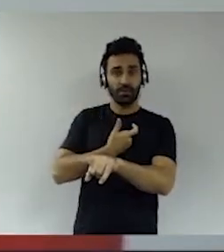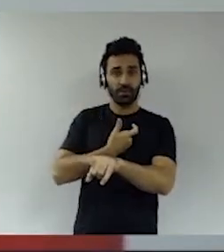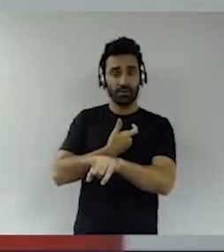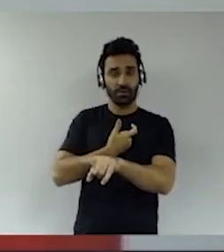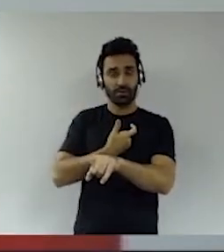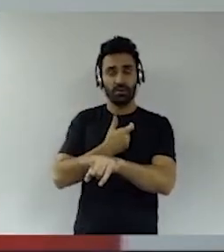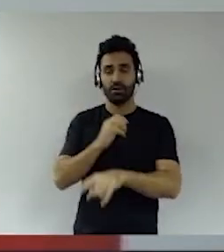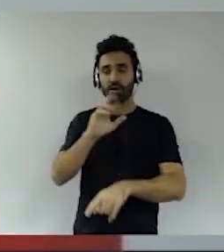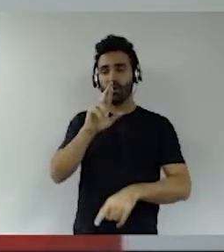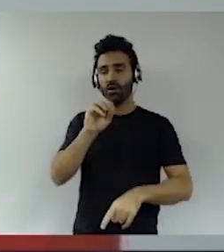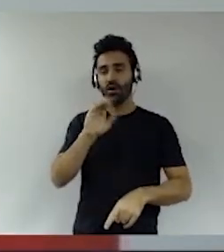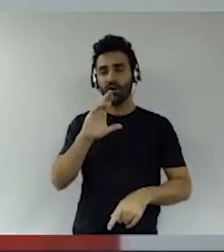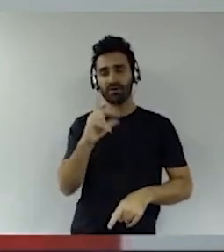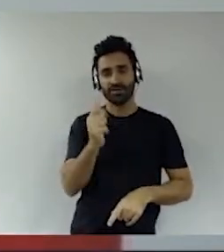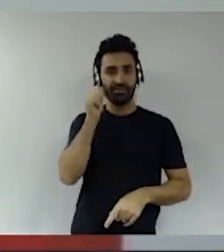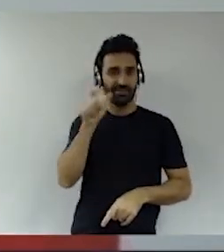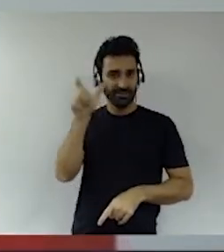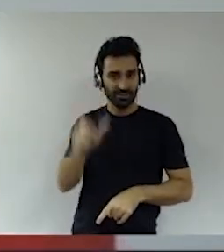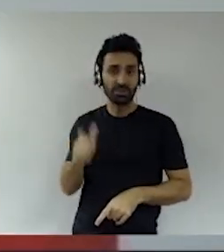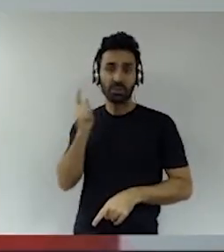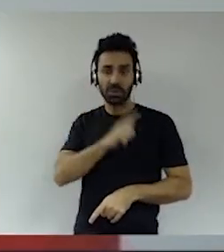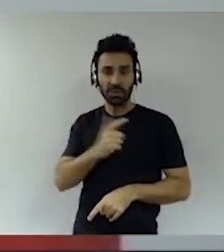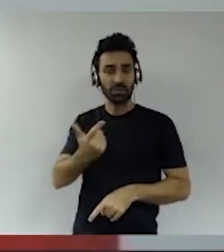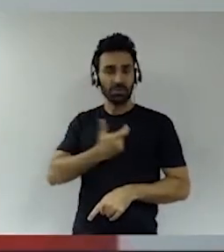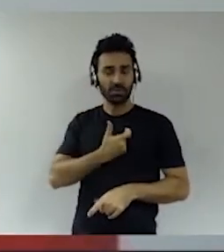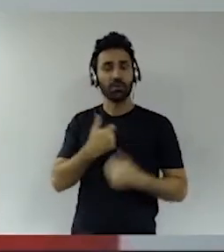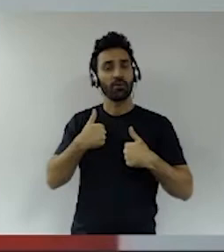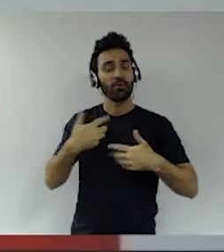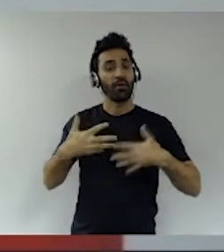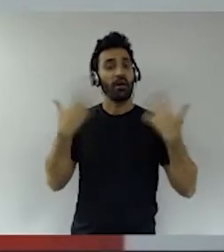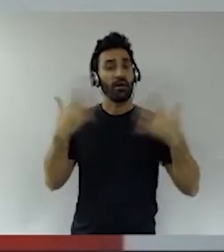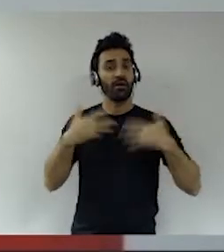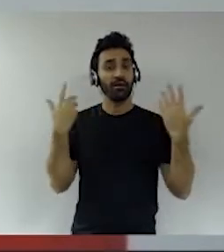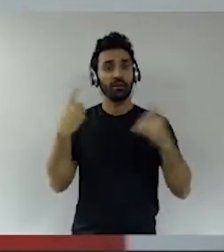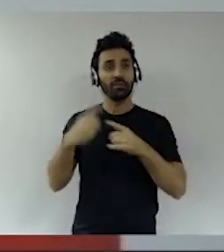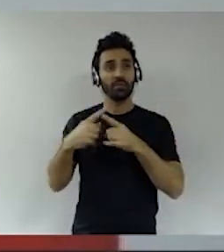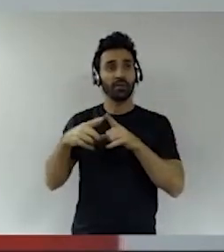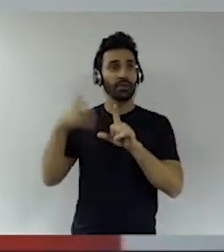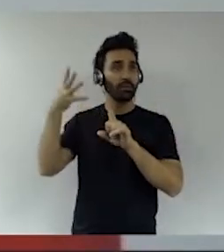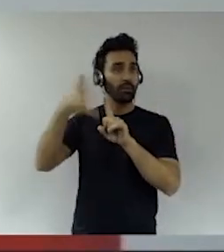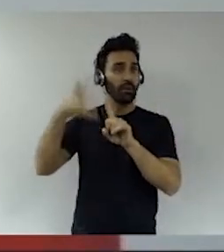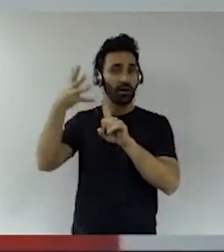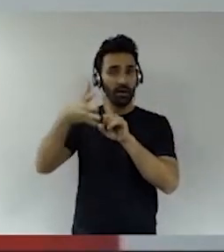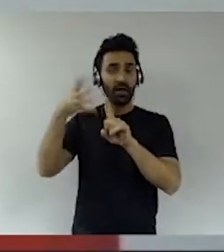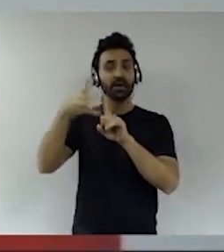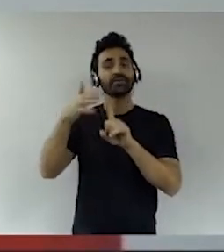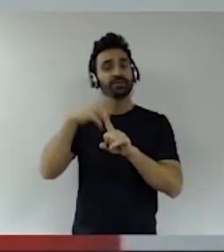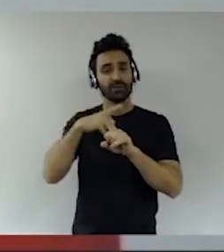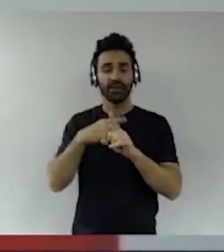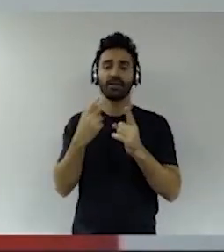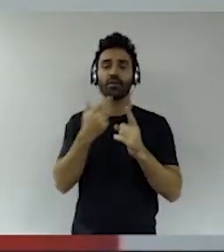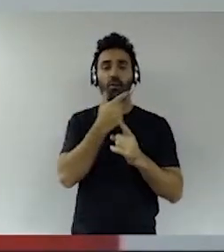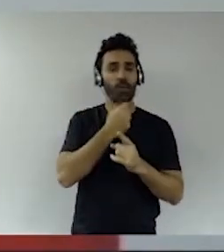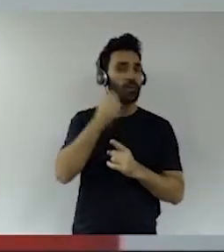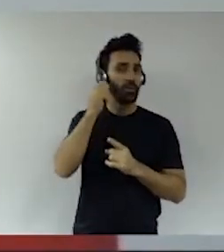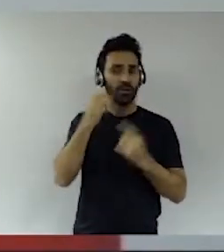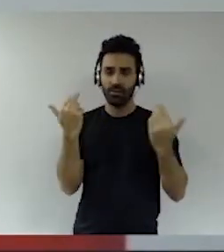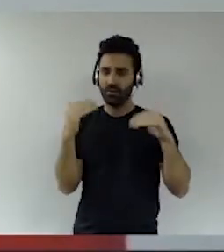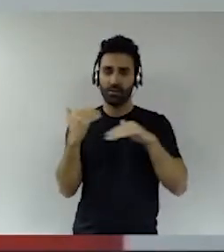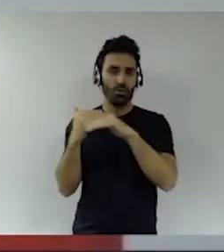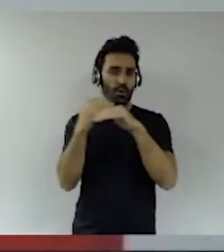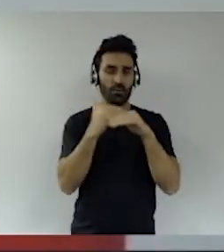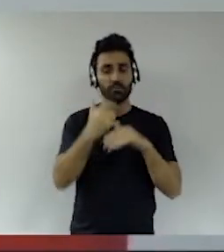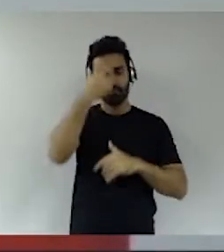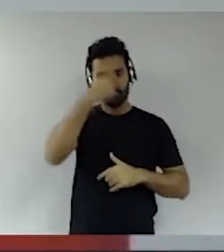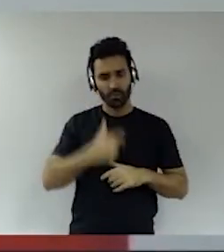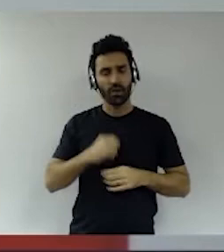da Rocha, para destacar minha alegria que este painel tem paridade. Sou Beatriz Perufo,